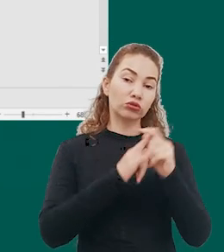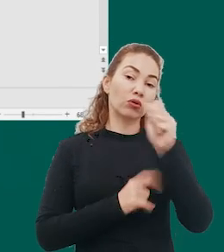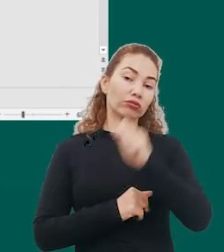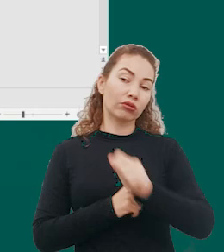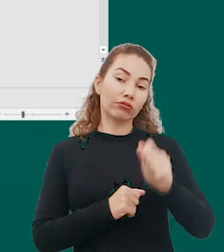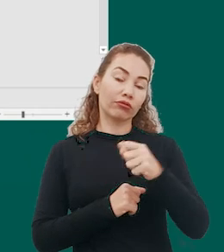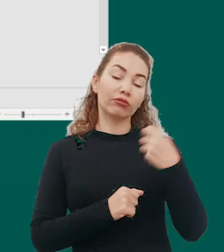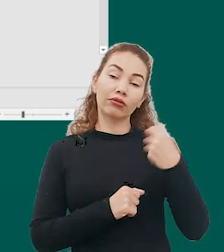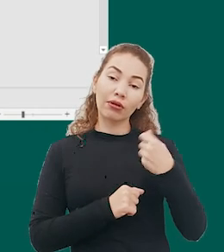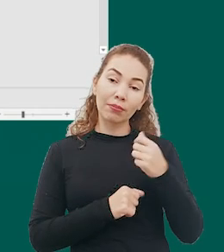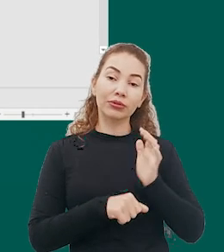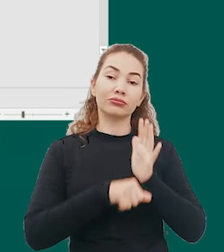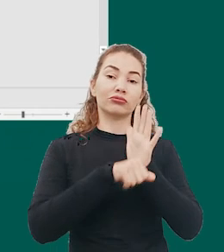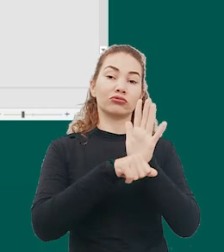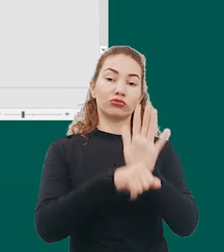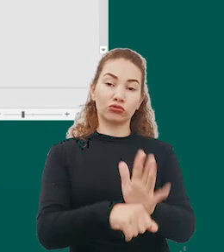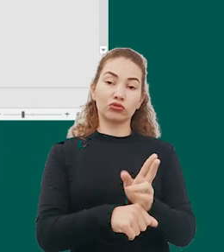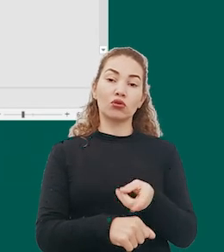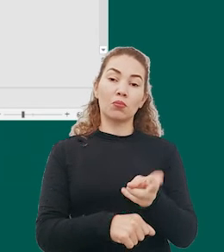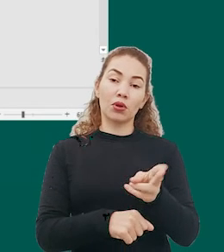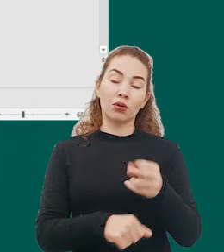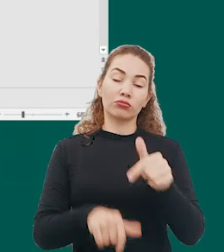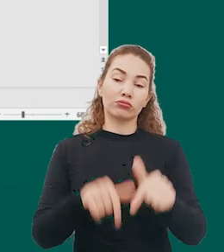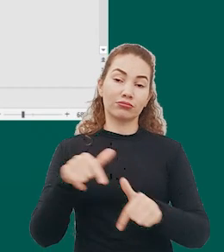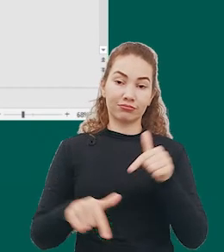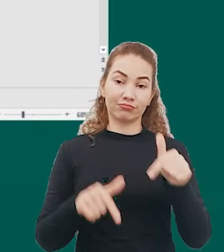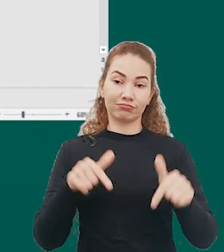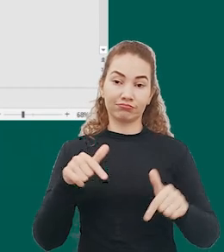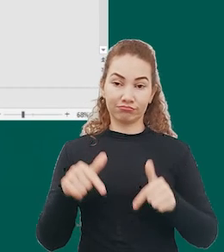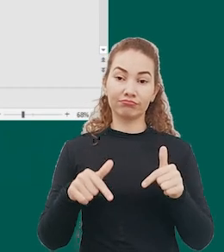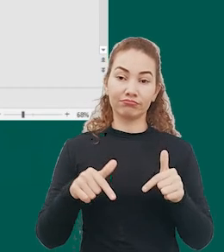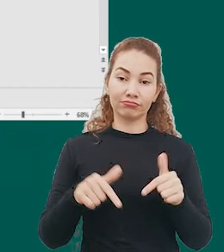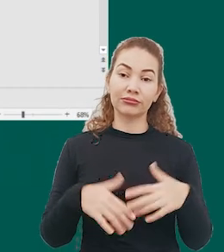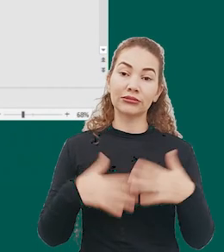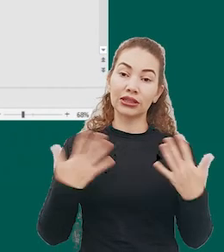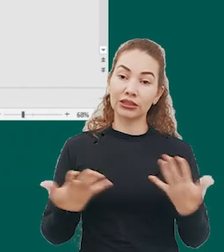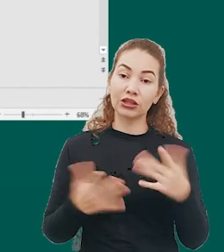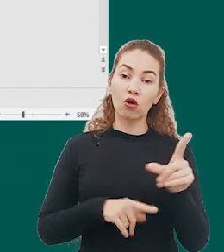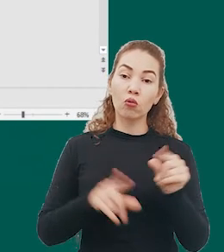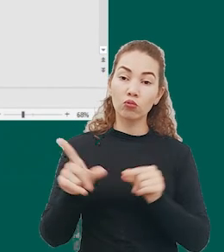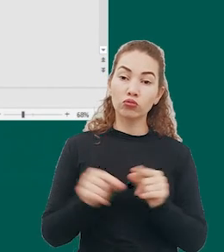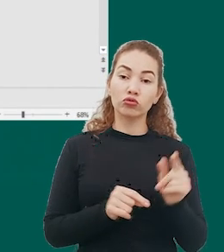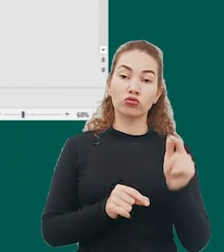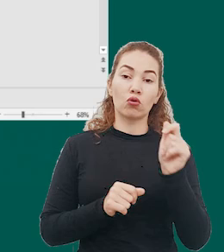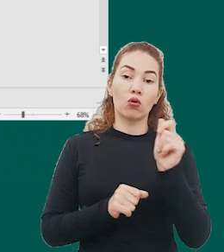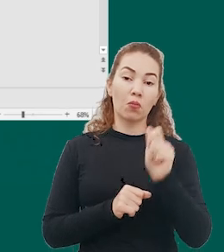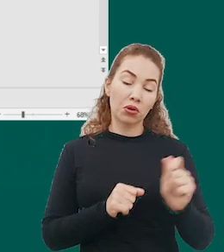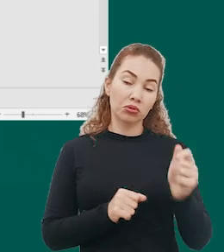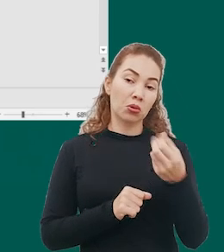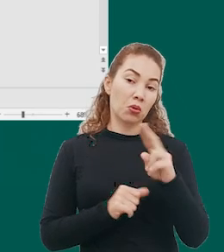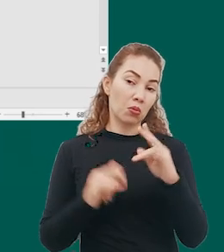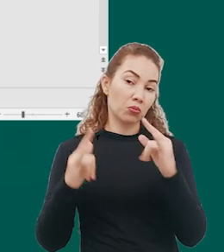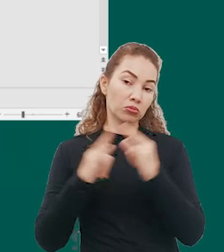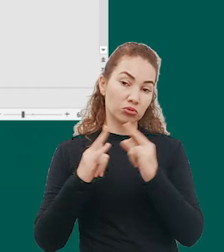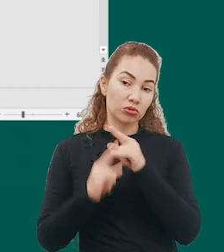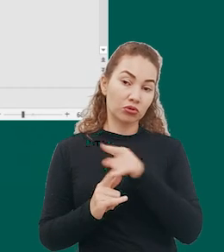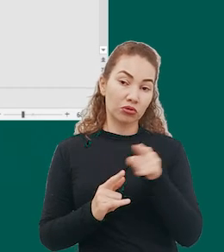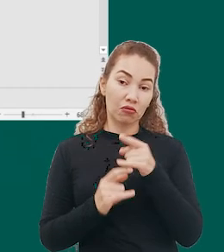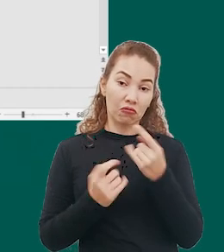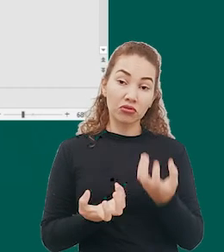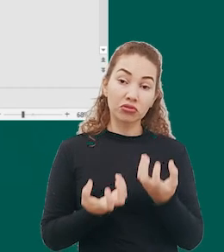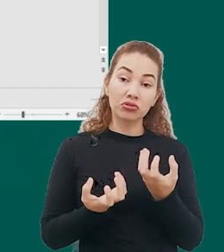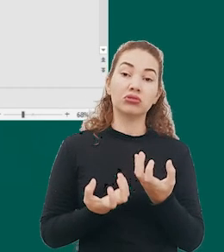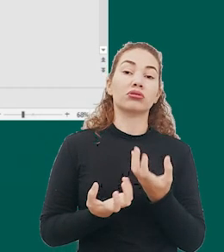das nossas doações para poder continuarem atuando. Então, escolham uma entidade com a qual vocês se